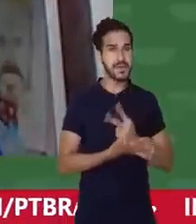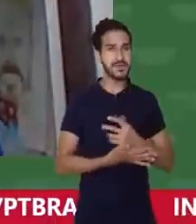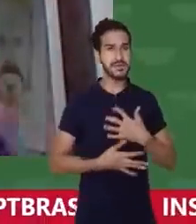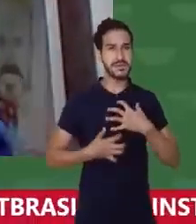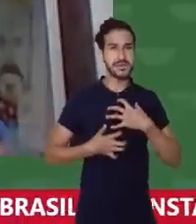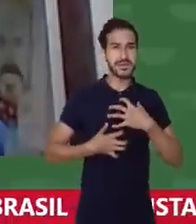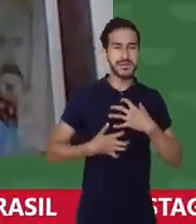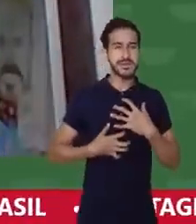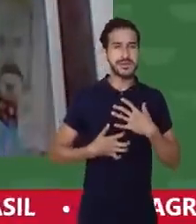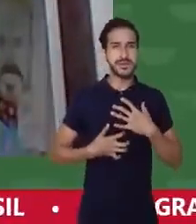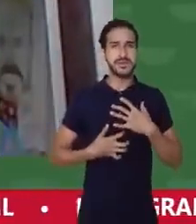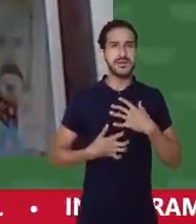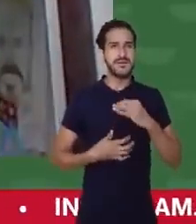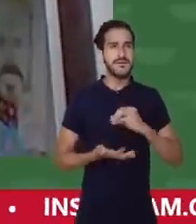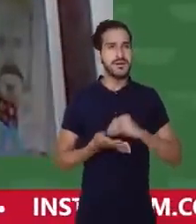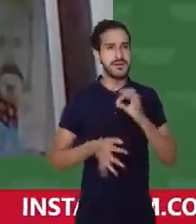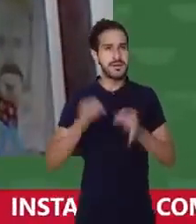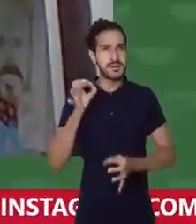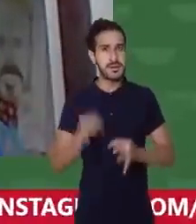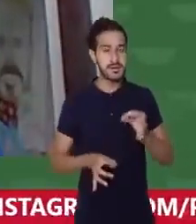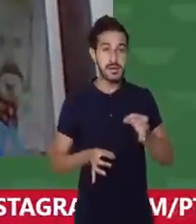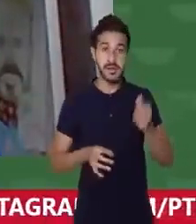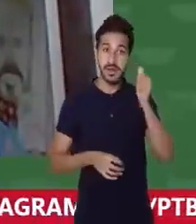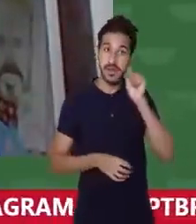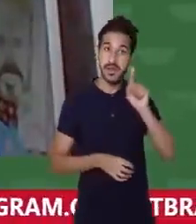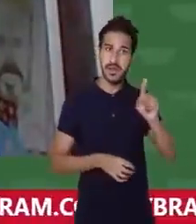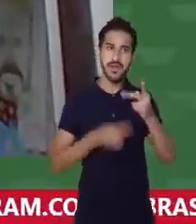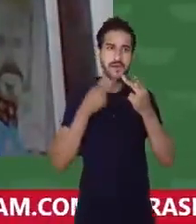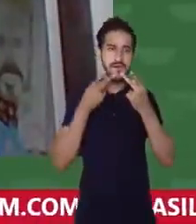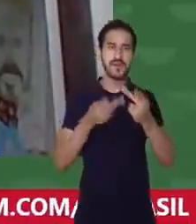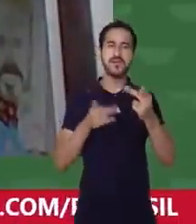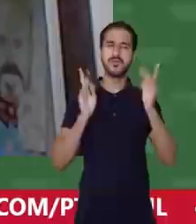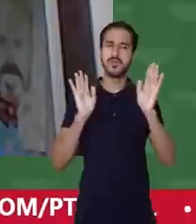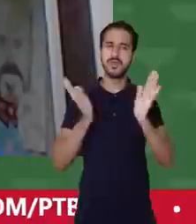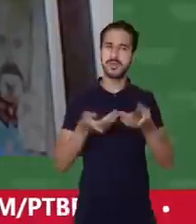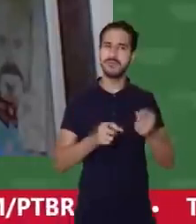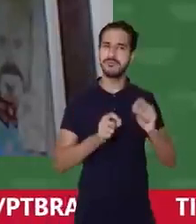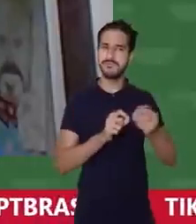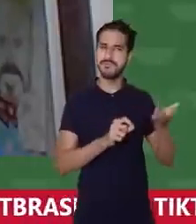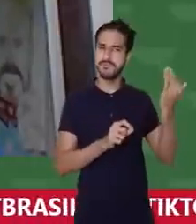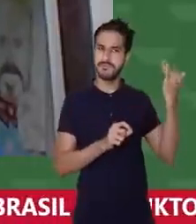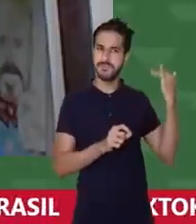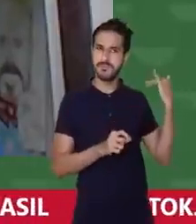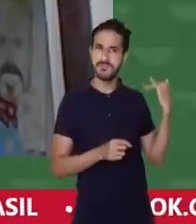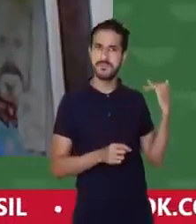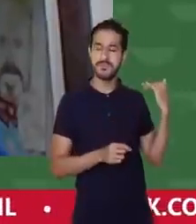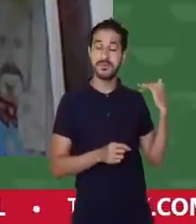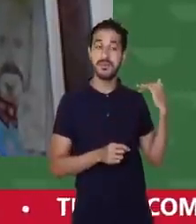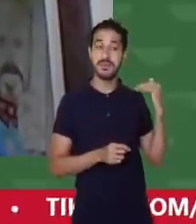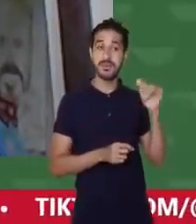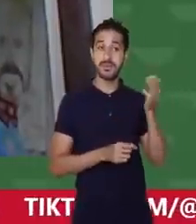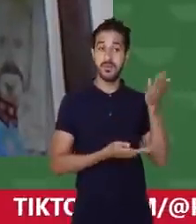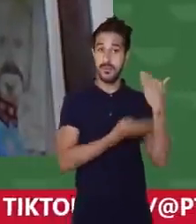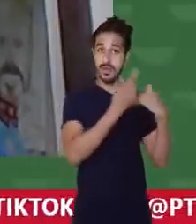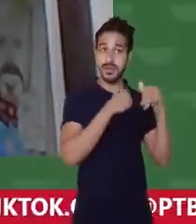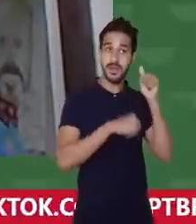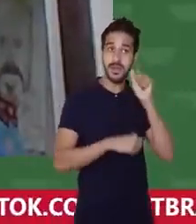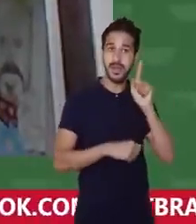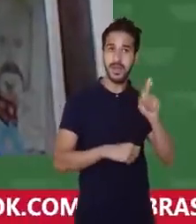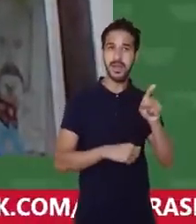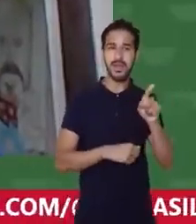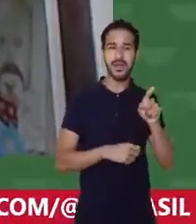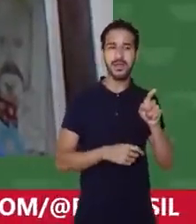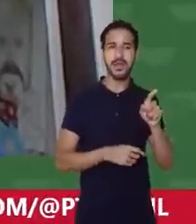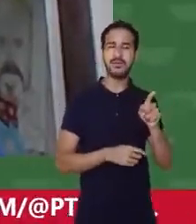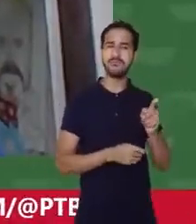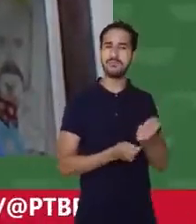pela dilacerante dor da injustiça, ela repetiu o que já fizera antes, lá atrás, quando estava nas mãos porcas